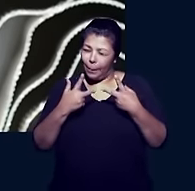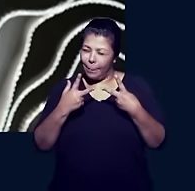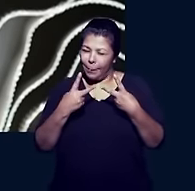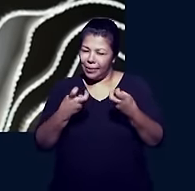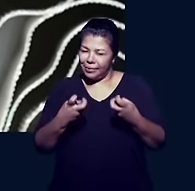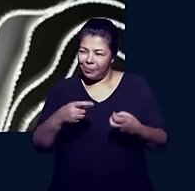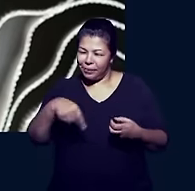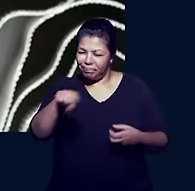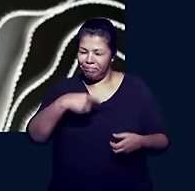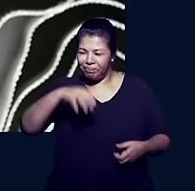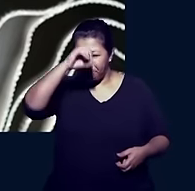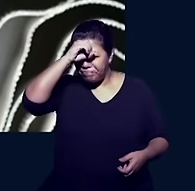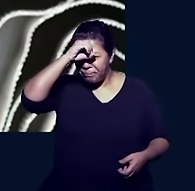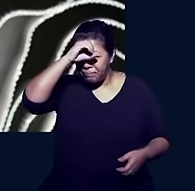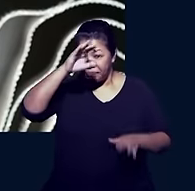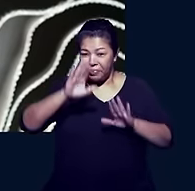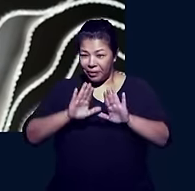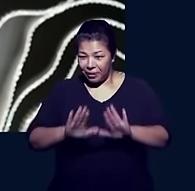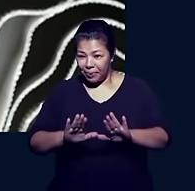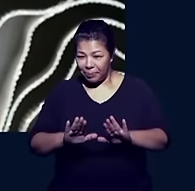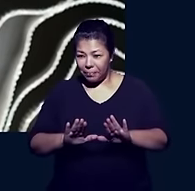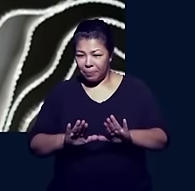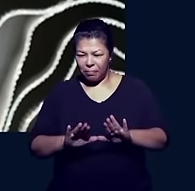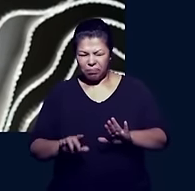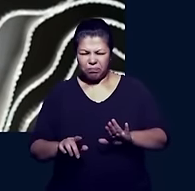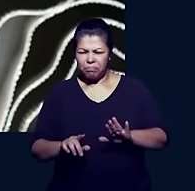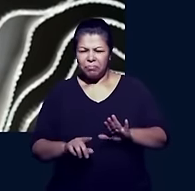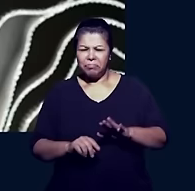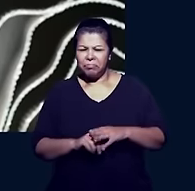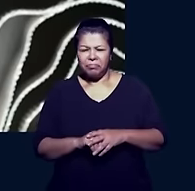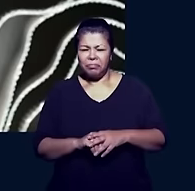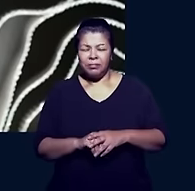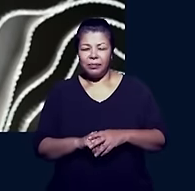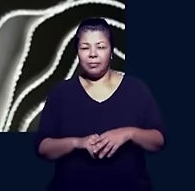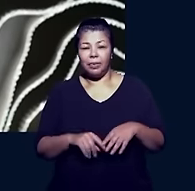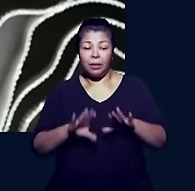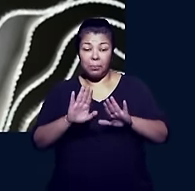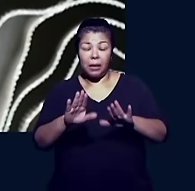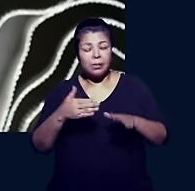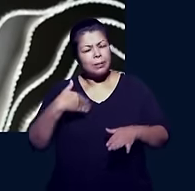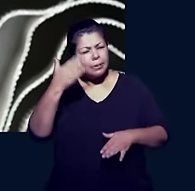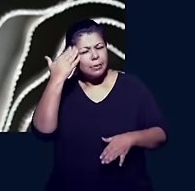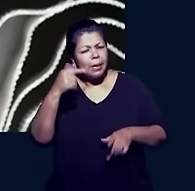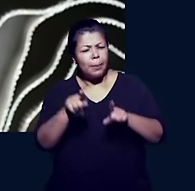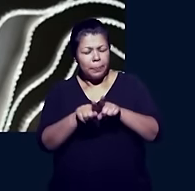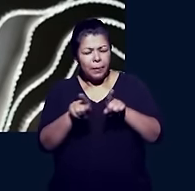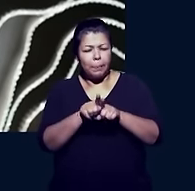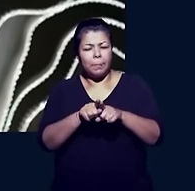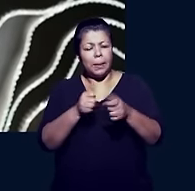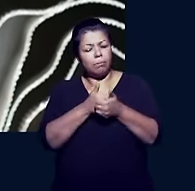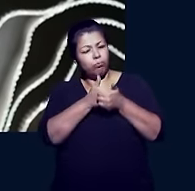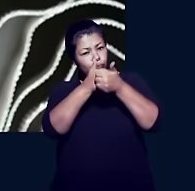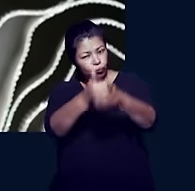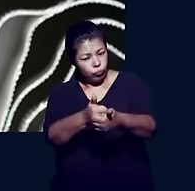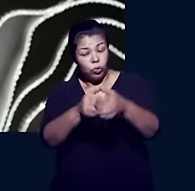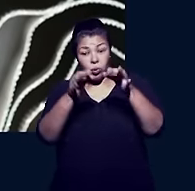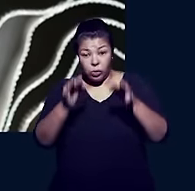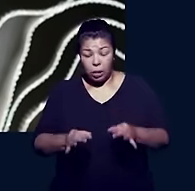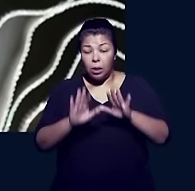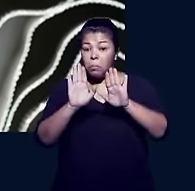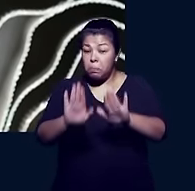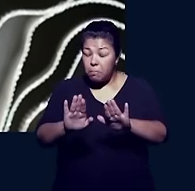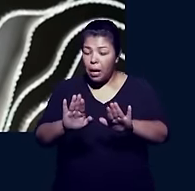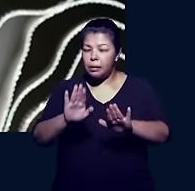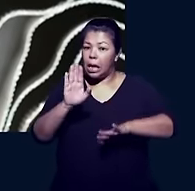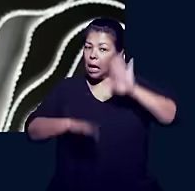tem risco a gente monitora a gente sabe que a direção é dada Mas você tem que fazer uma travessia Suave né Uma hora se ataca mais